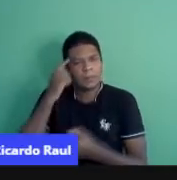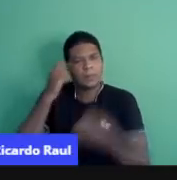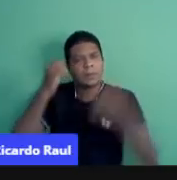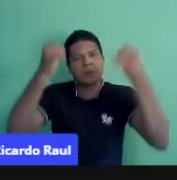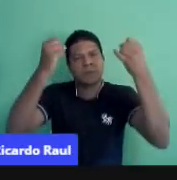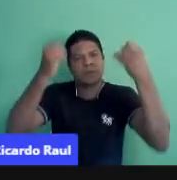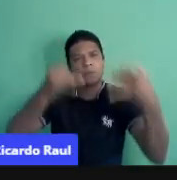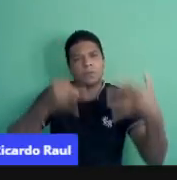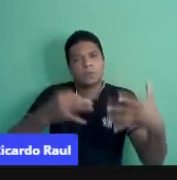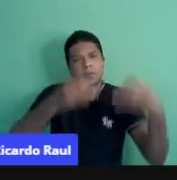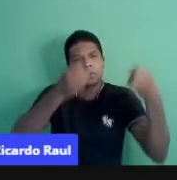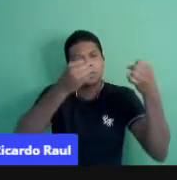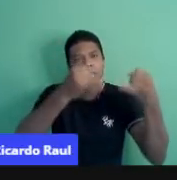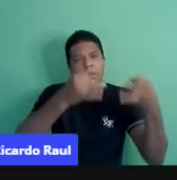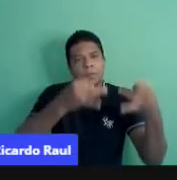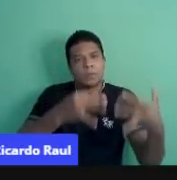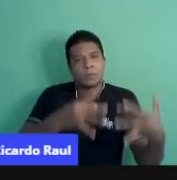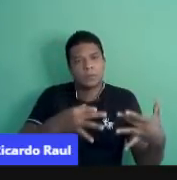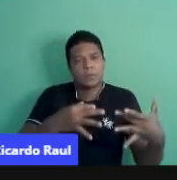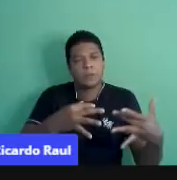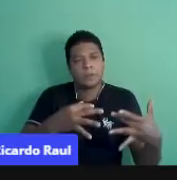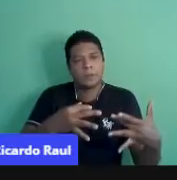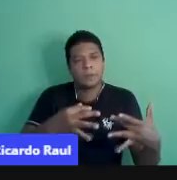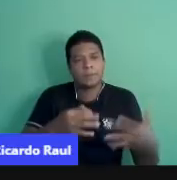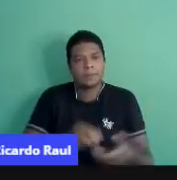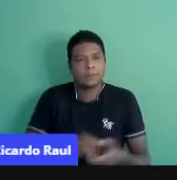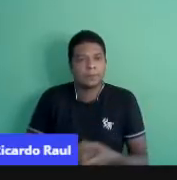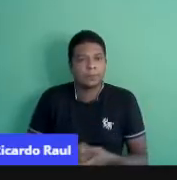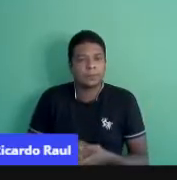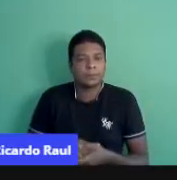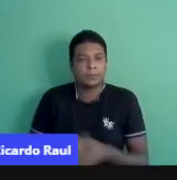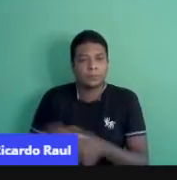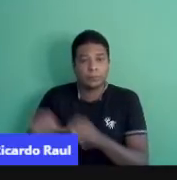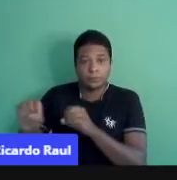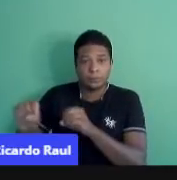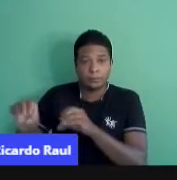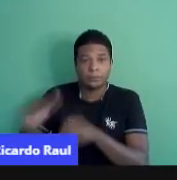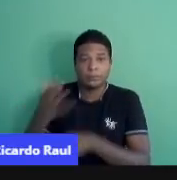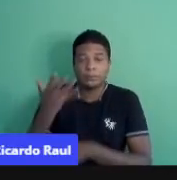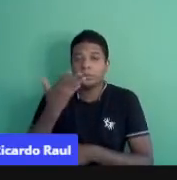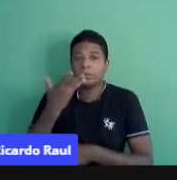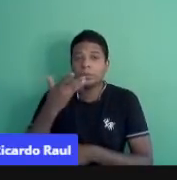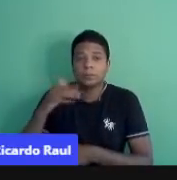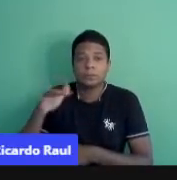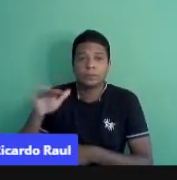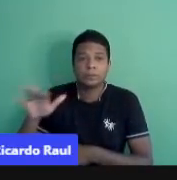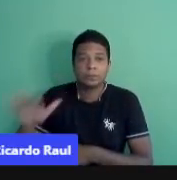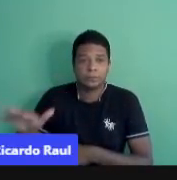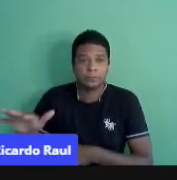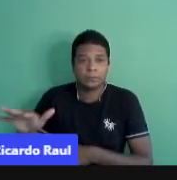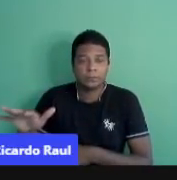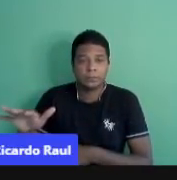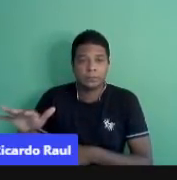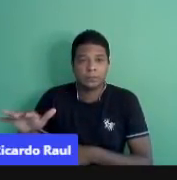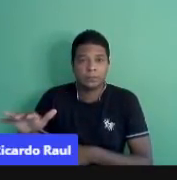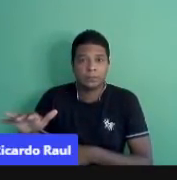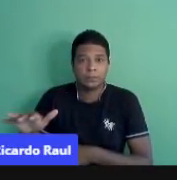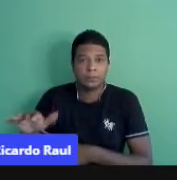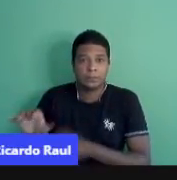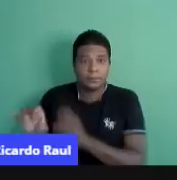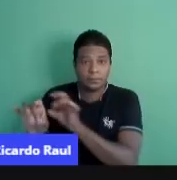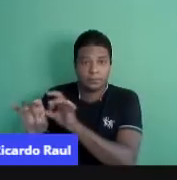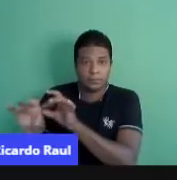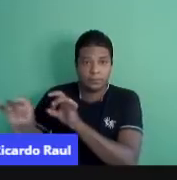por toda a equipe da gerência da educação infantil. Educação à distância, na